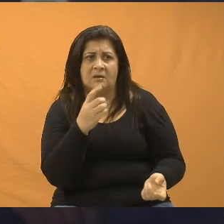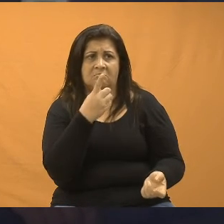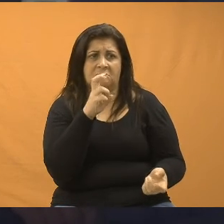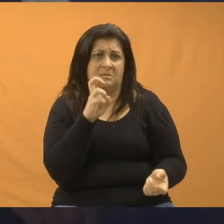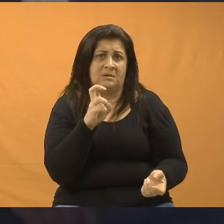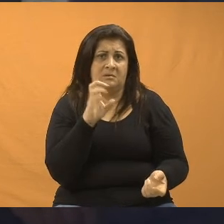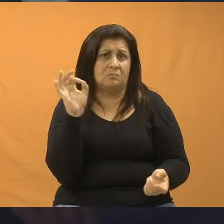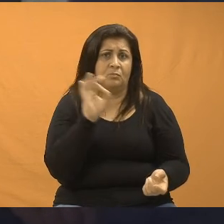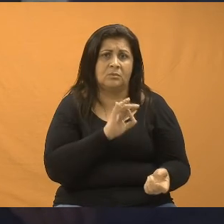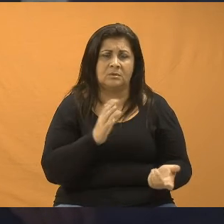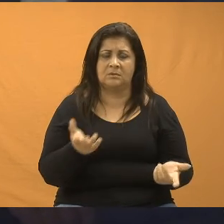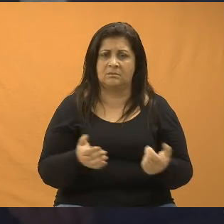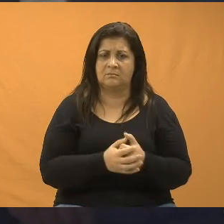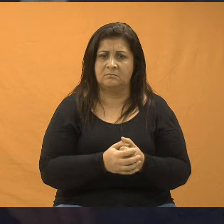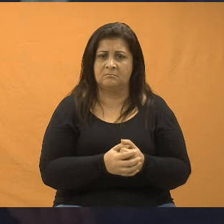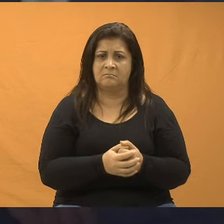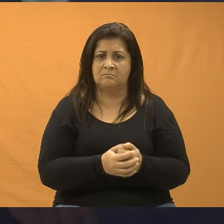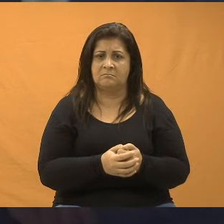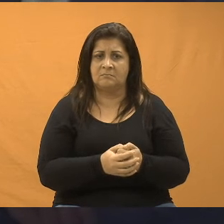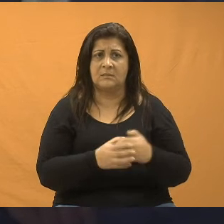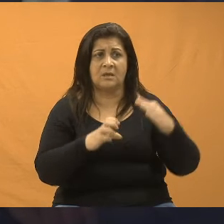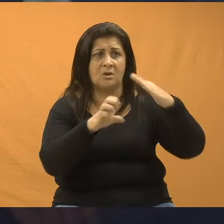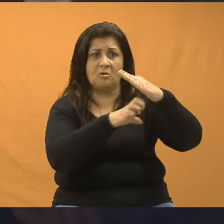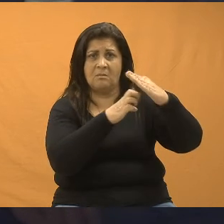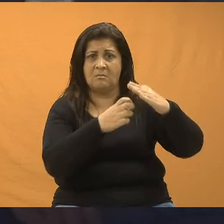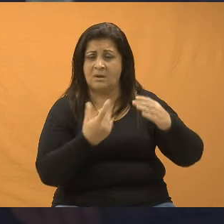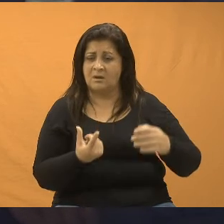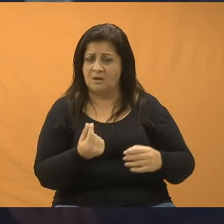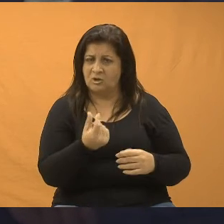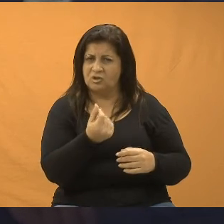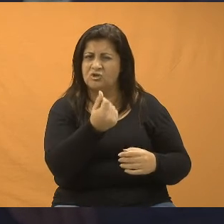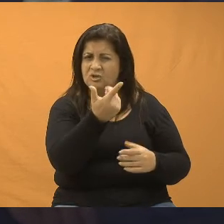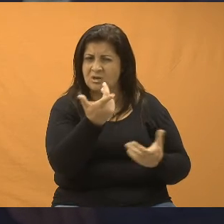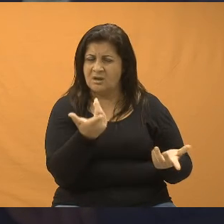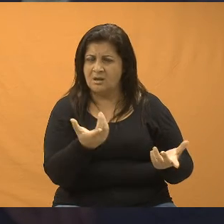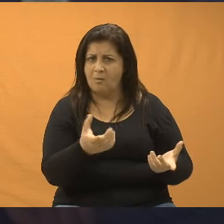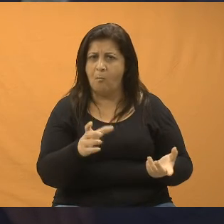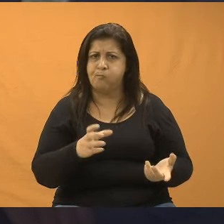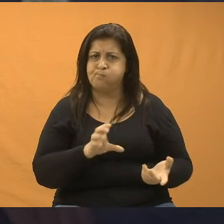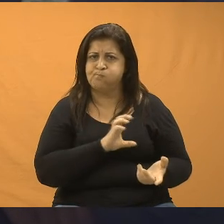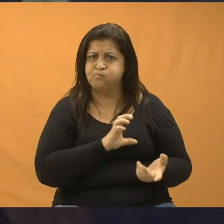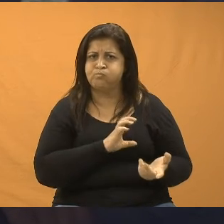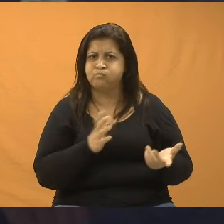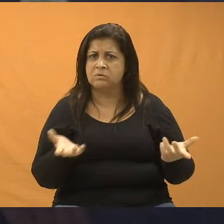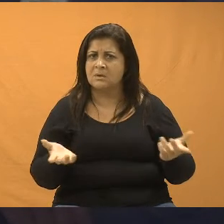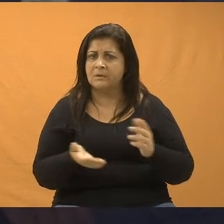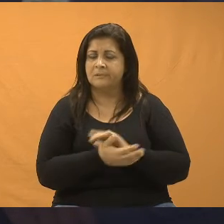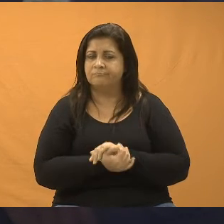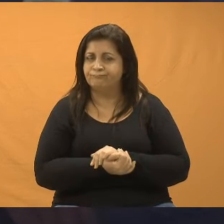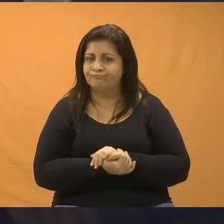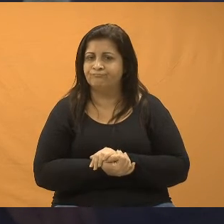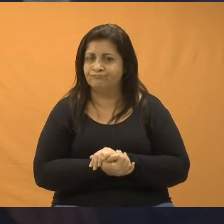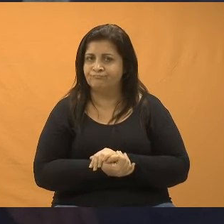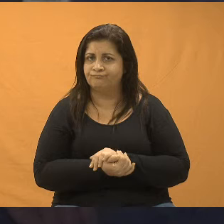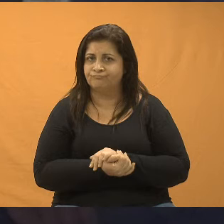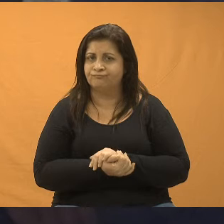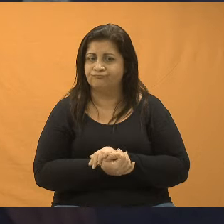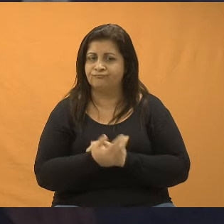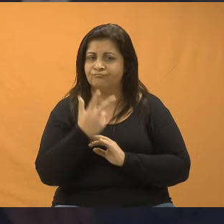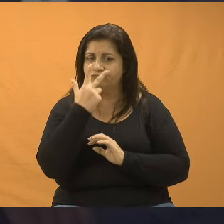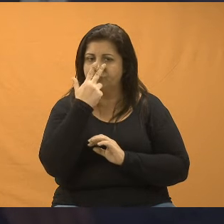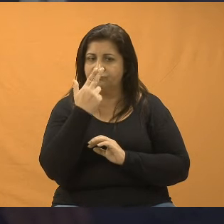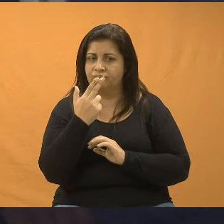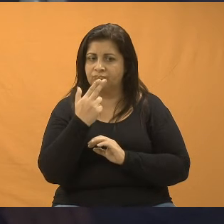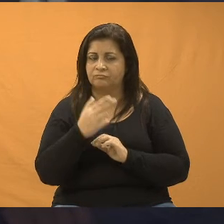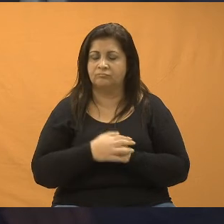20%, que nenhuma OS trabalha com menos do que isso, com uma margem de sobra de lucro. Então, eu acho que é um